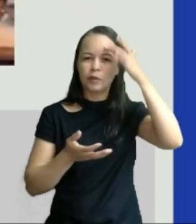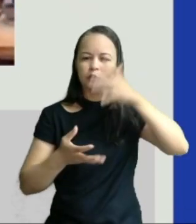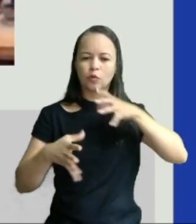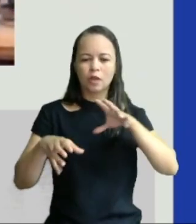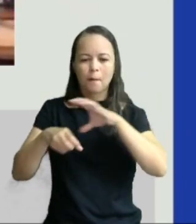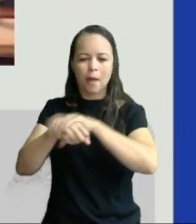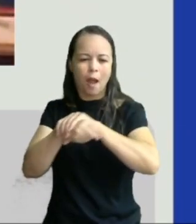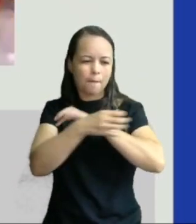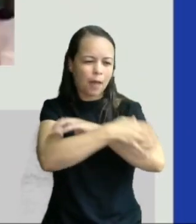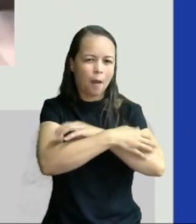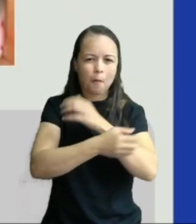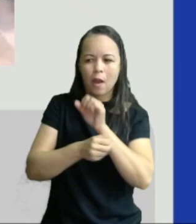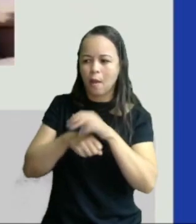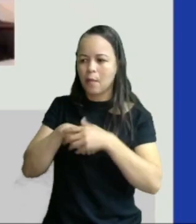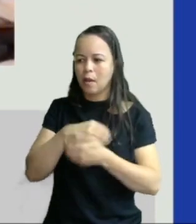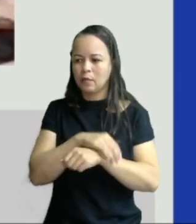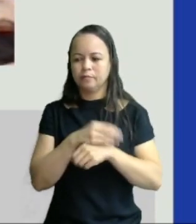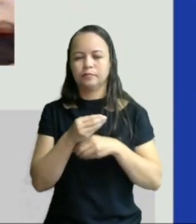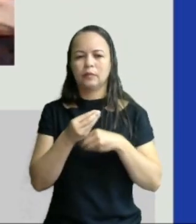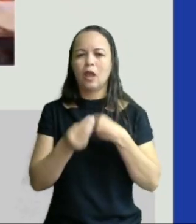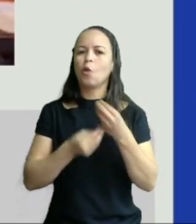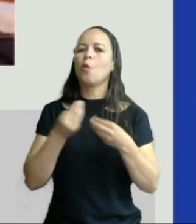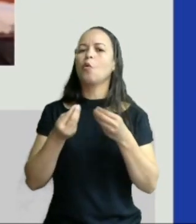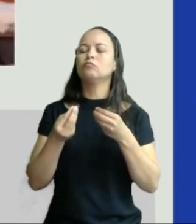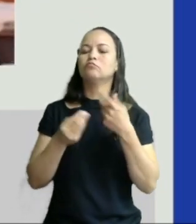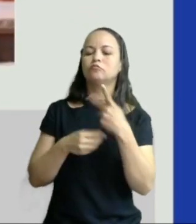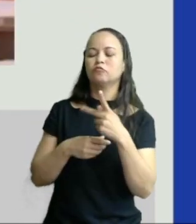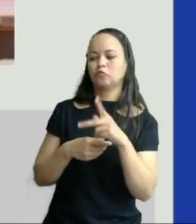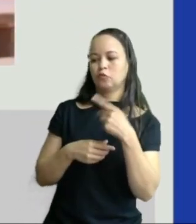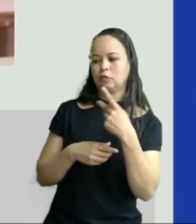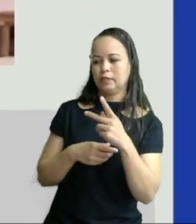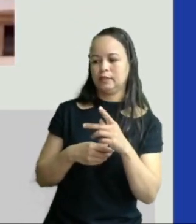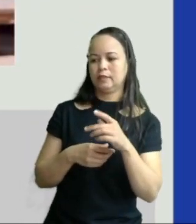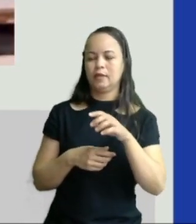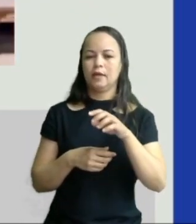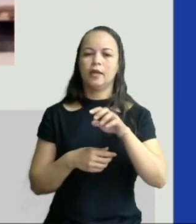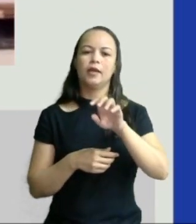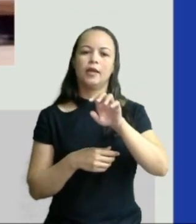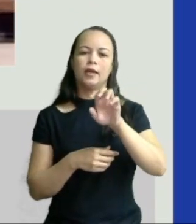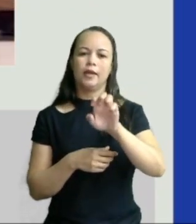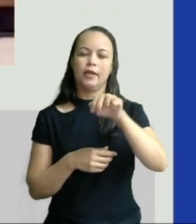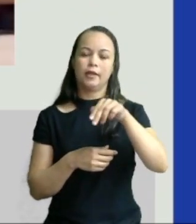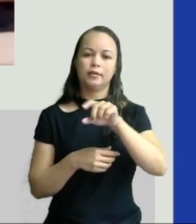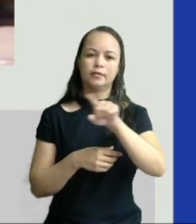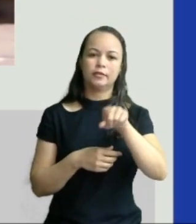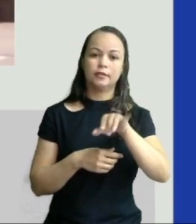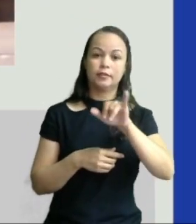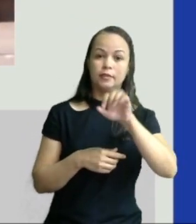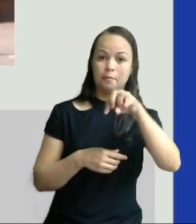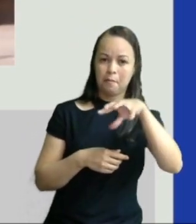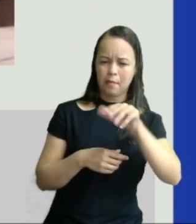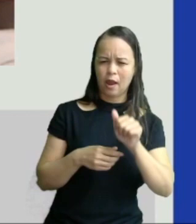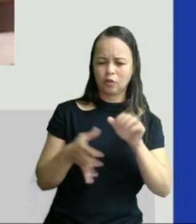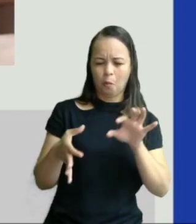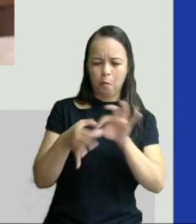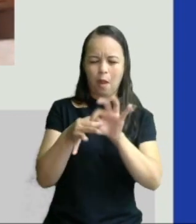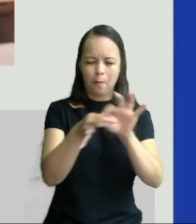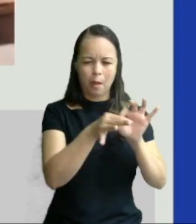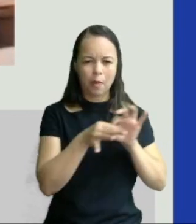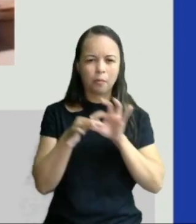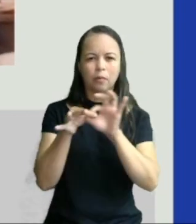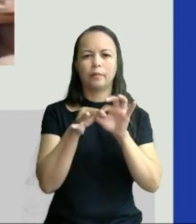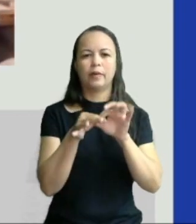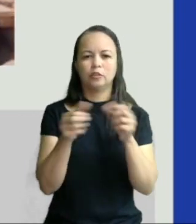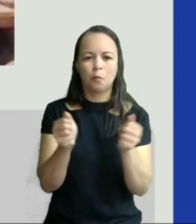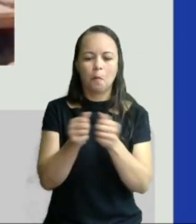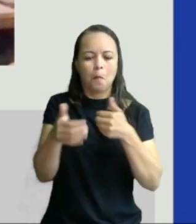o tempo inteiro, ou como se fossem esses ímãs aqui, que eles se atraem de todos os lados e querem ficar próximos um do